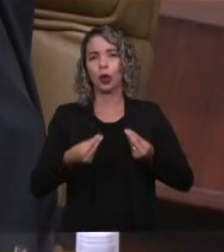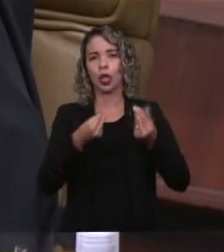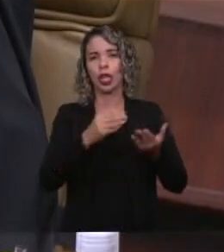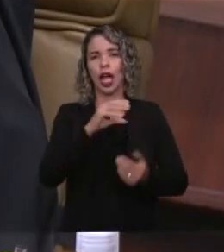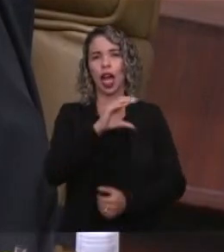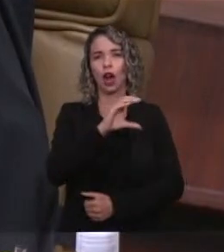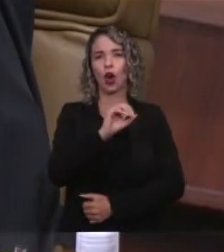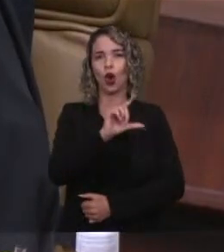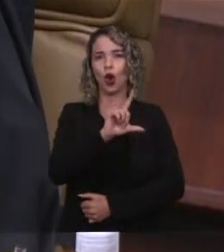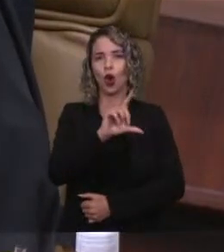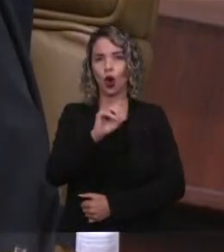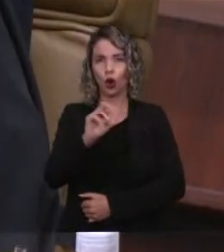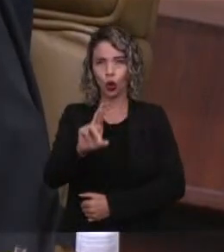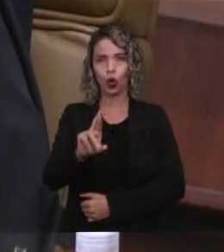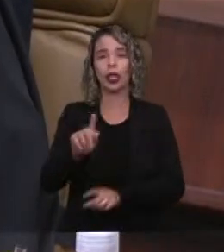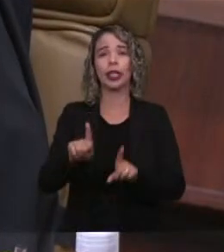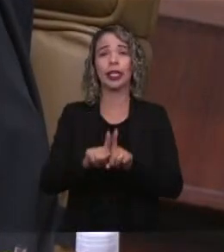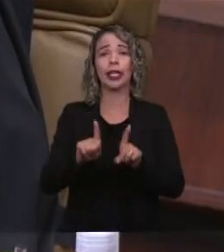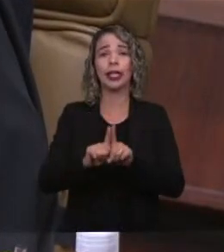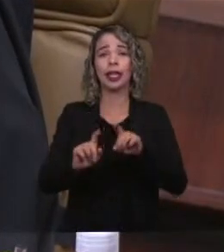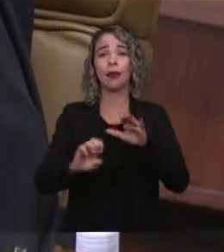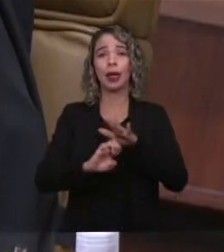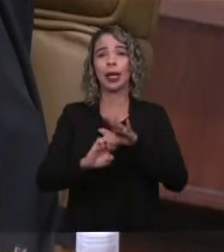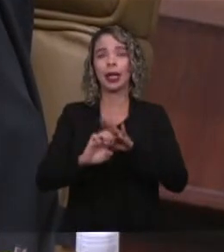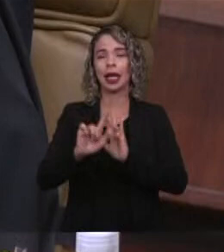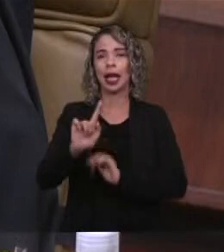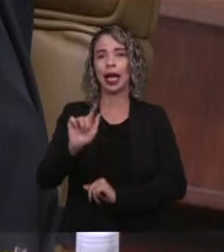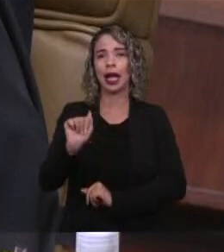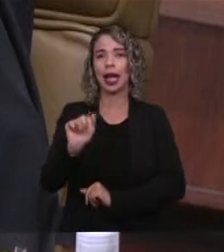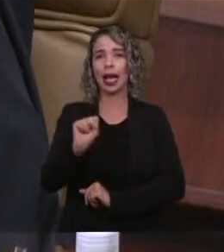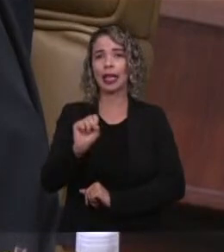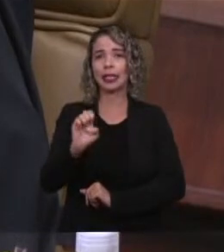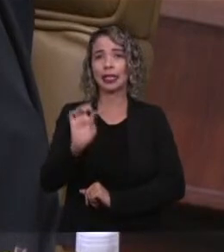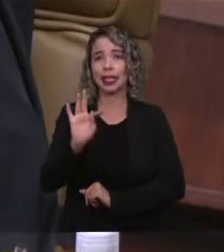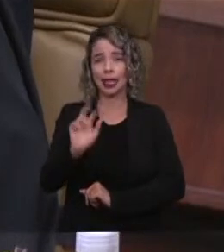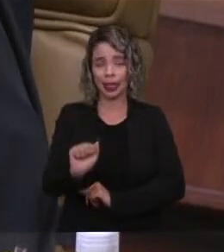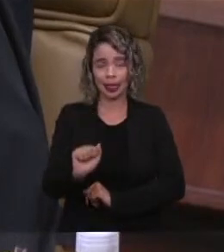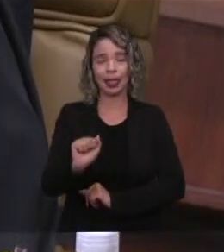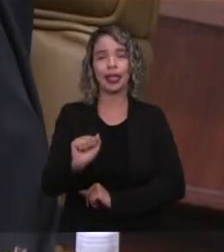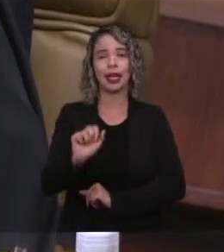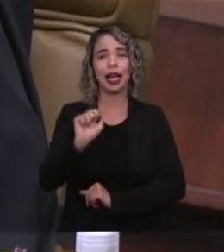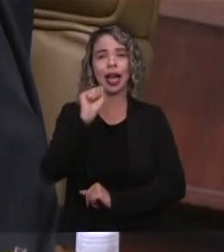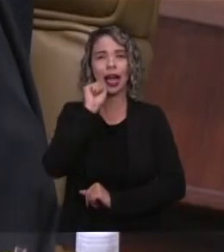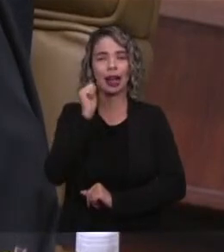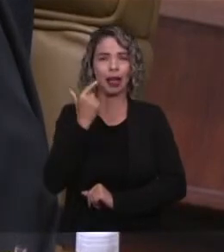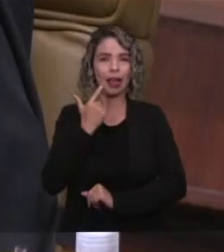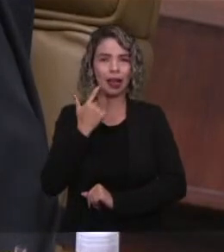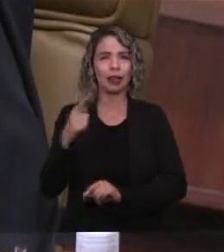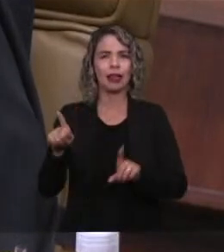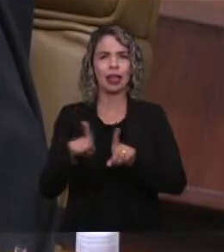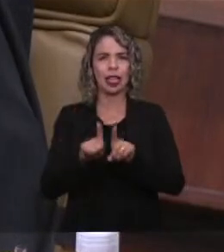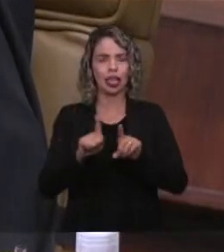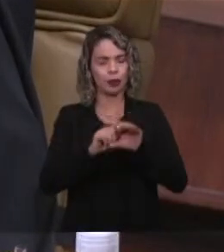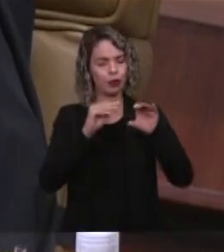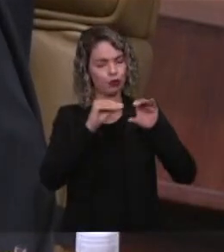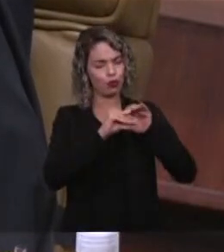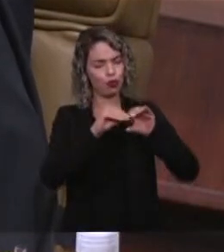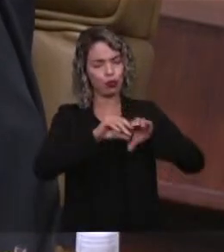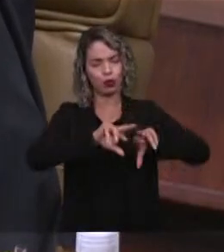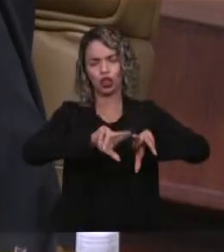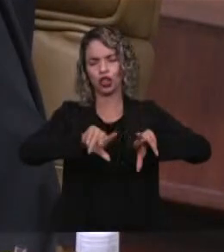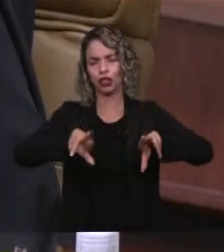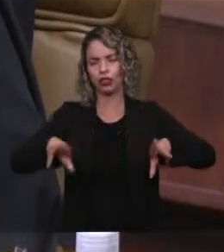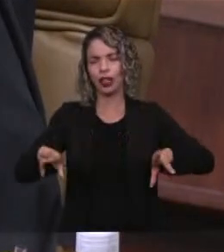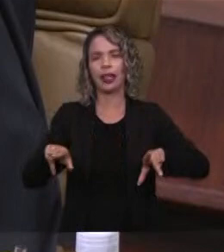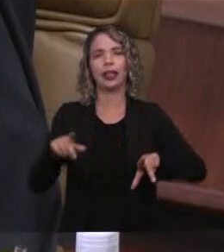Gazeta de Alagoas, encontrados no escritório de Alberto Youssef, as centenas de depósitos fracionados em valores